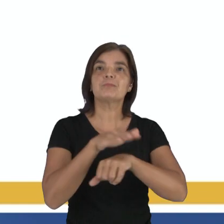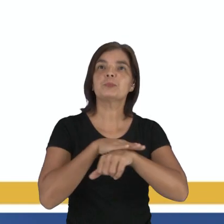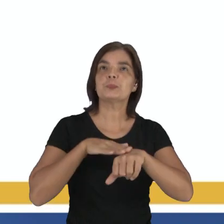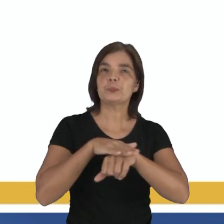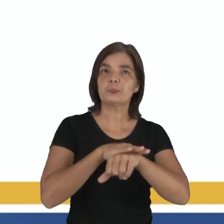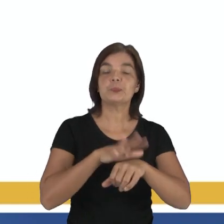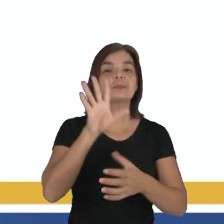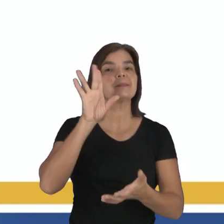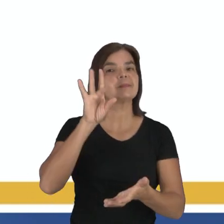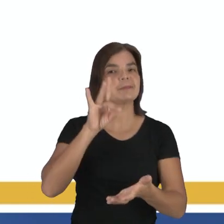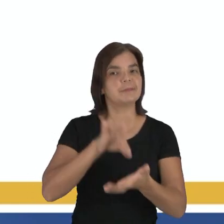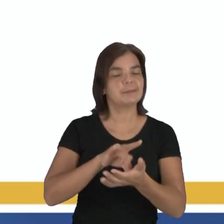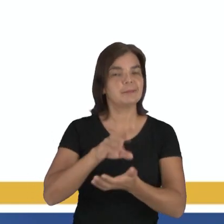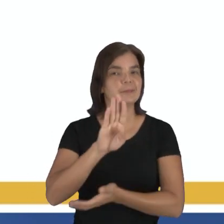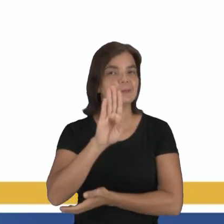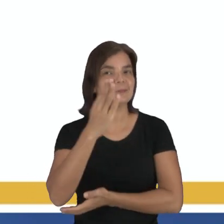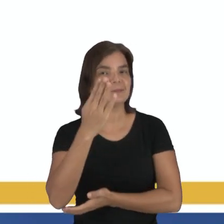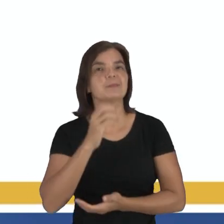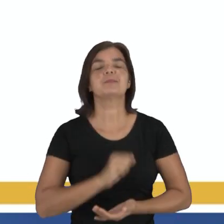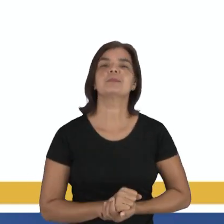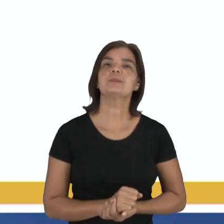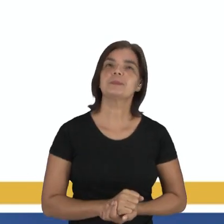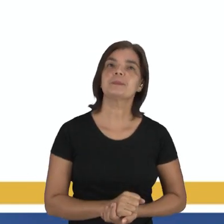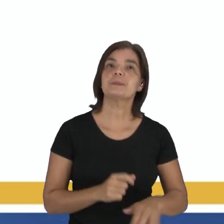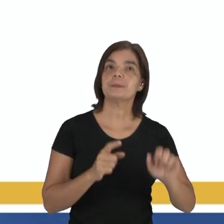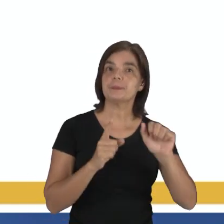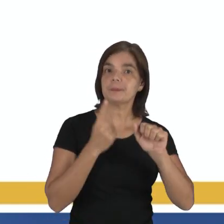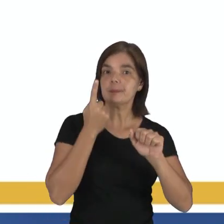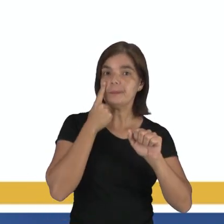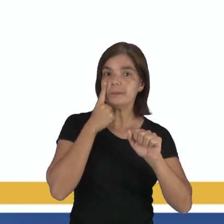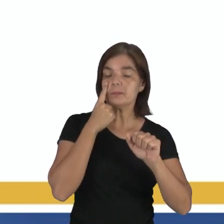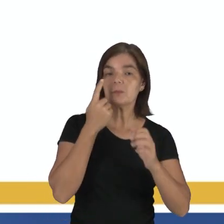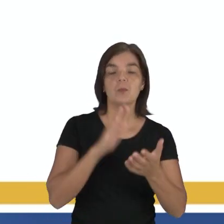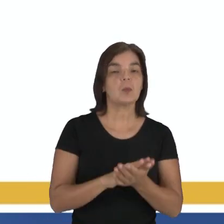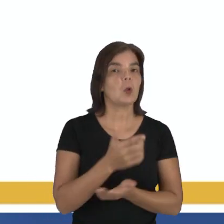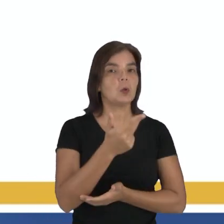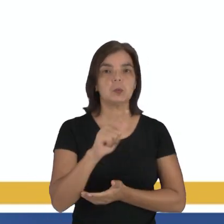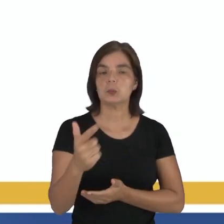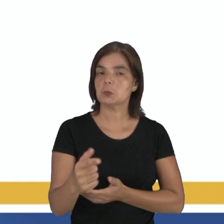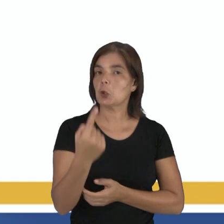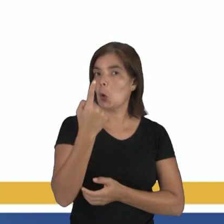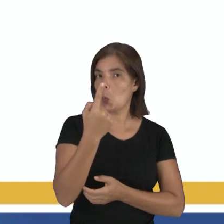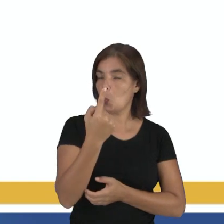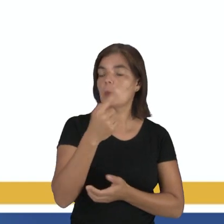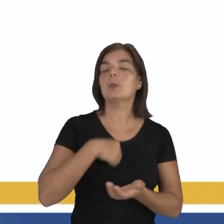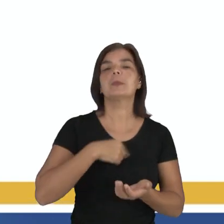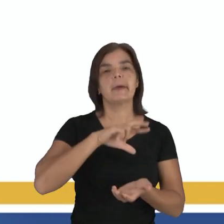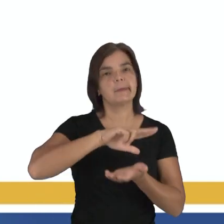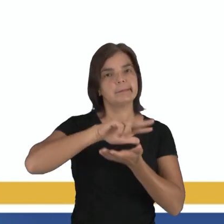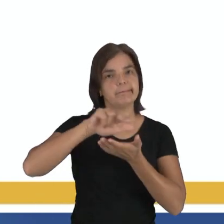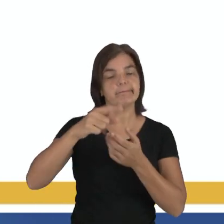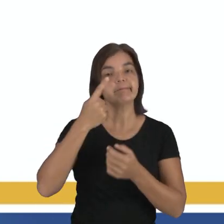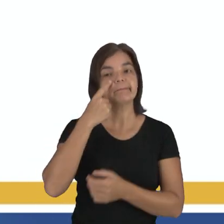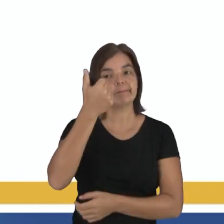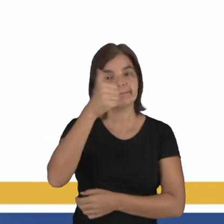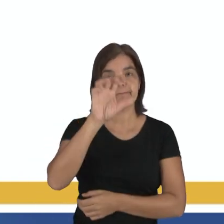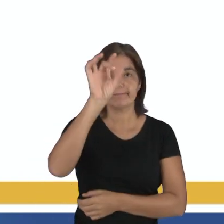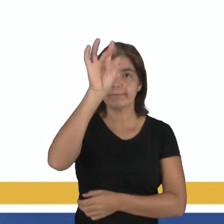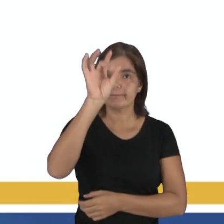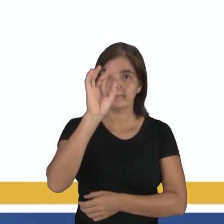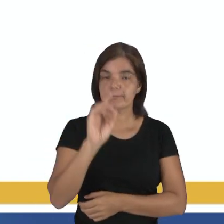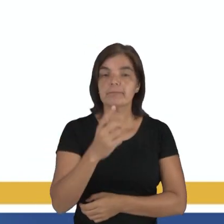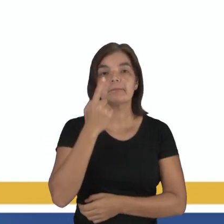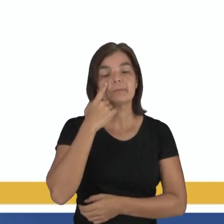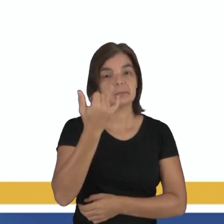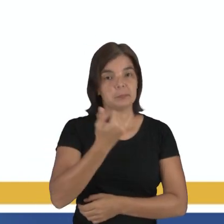informações sobre a conversa são verdadeiras ou falsas. Então, aqui não vamos ter uma alternativa correta. Vamos analisar cada uma